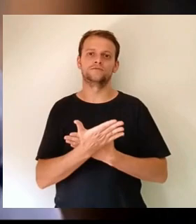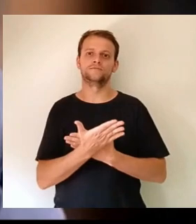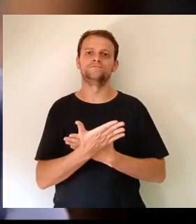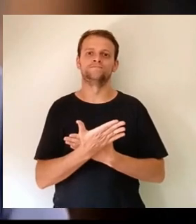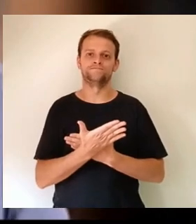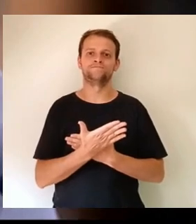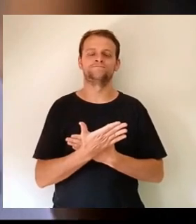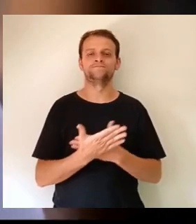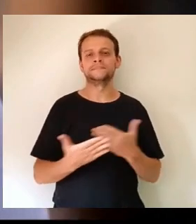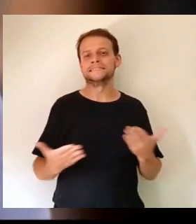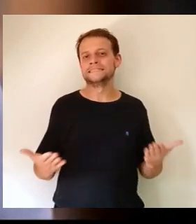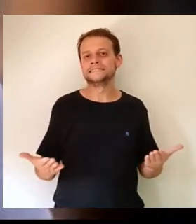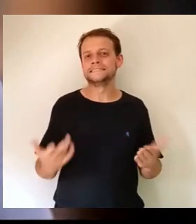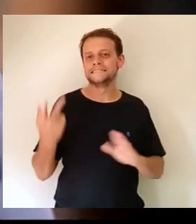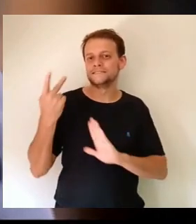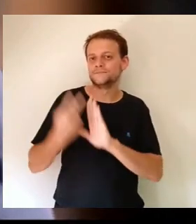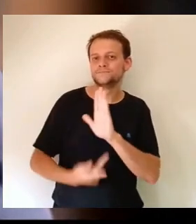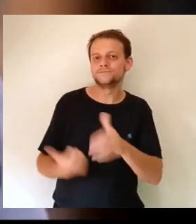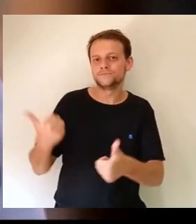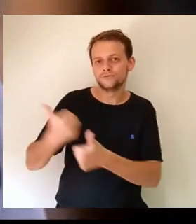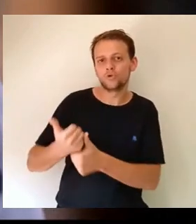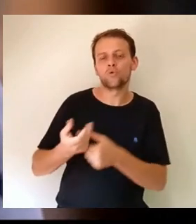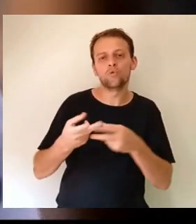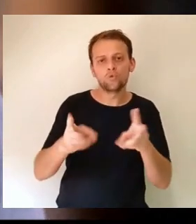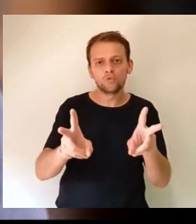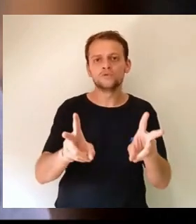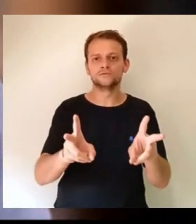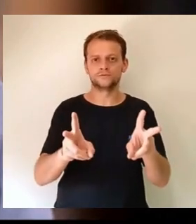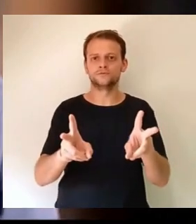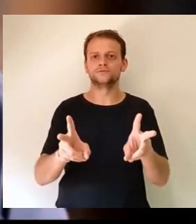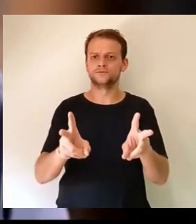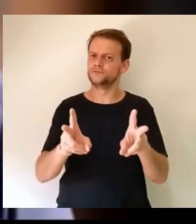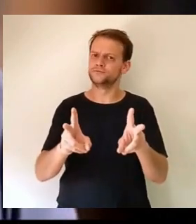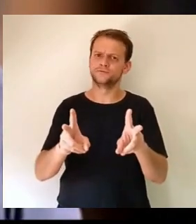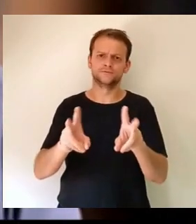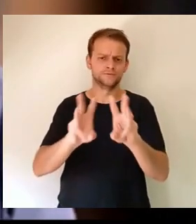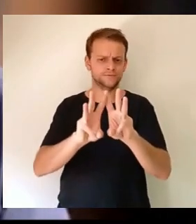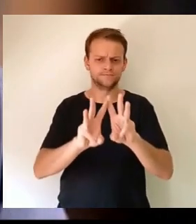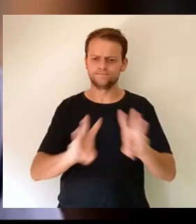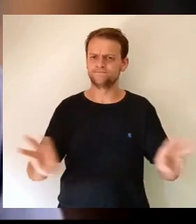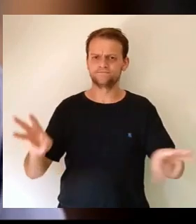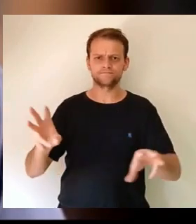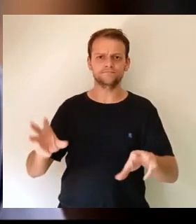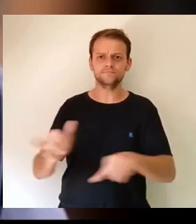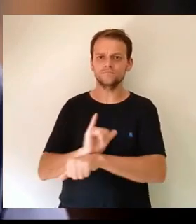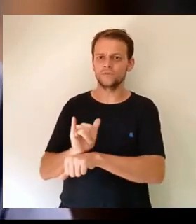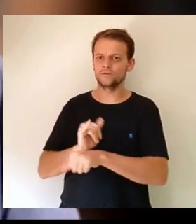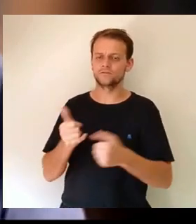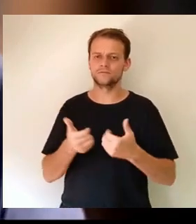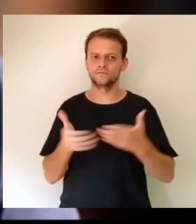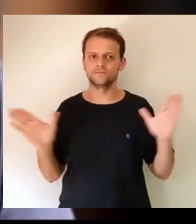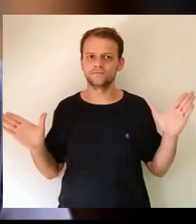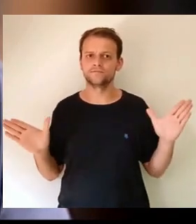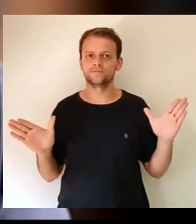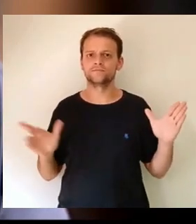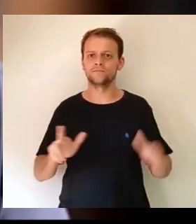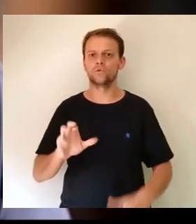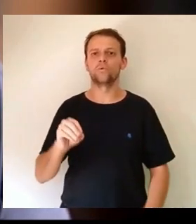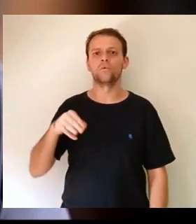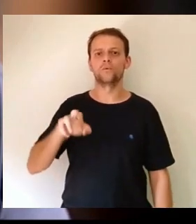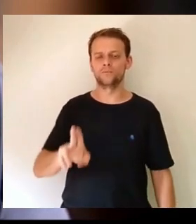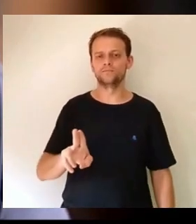ajuda dessas pessoas. Então, o projeto Apoia-se continua como um canal aberto,